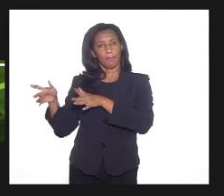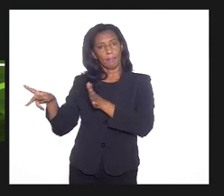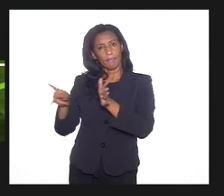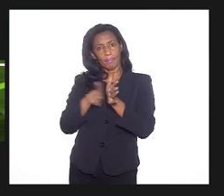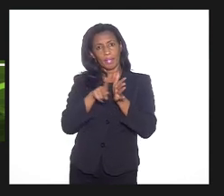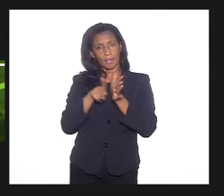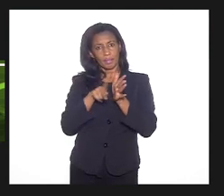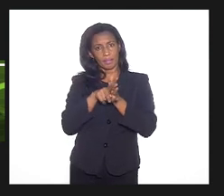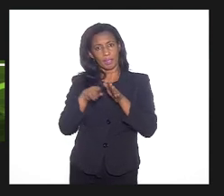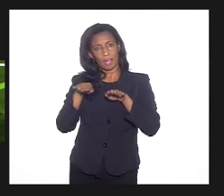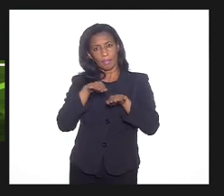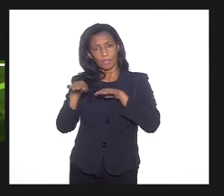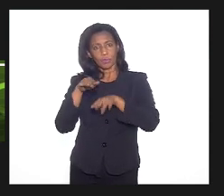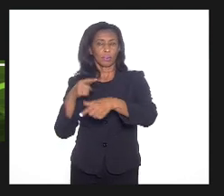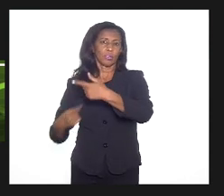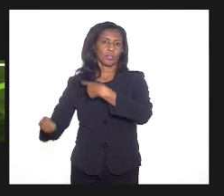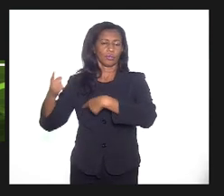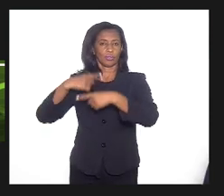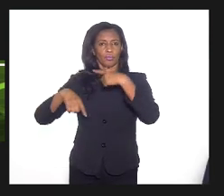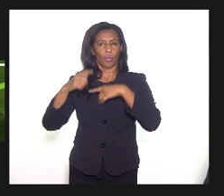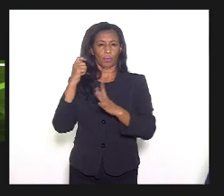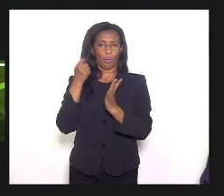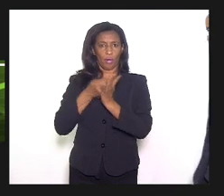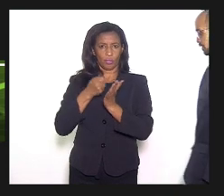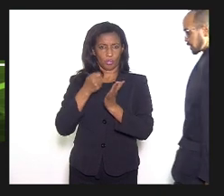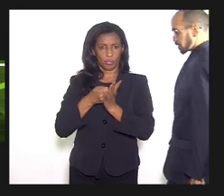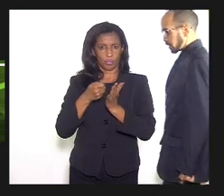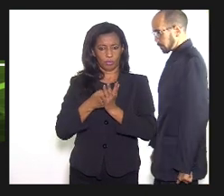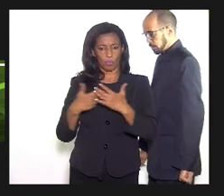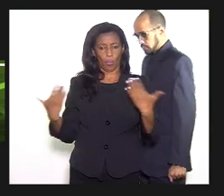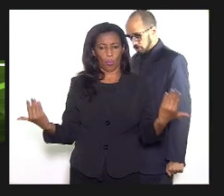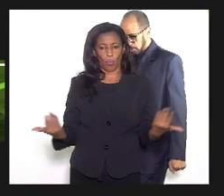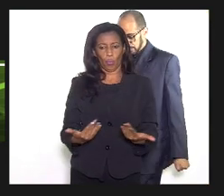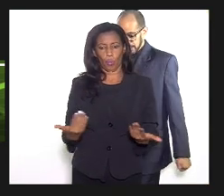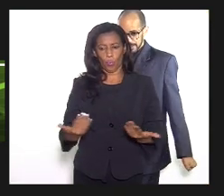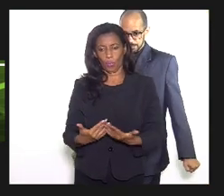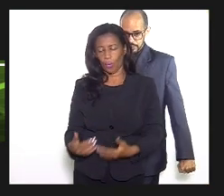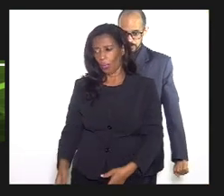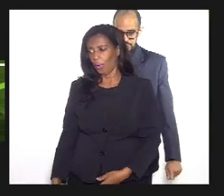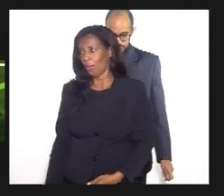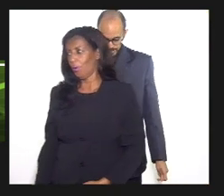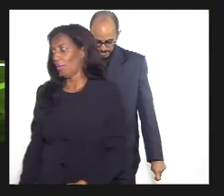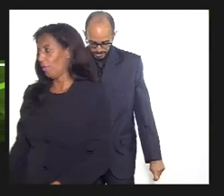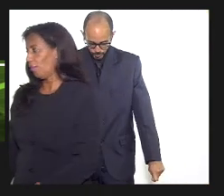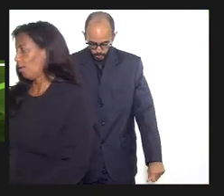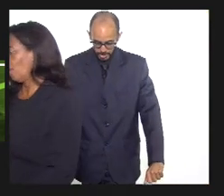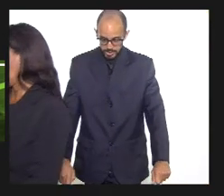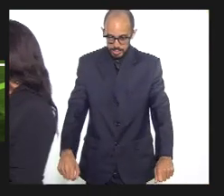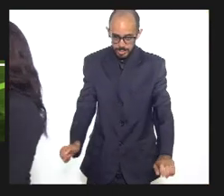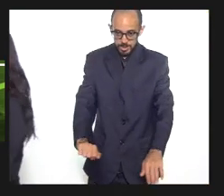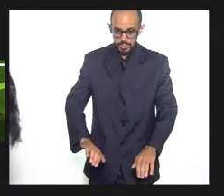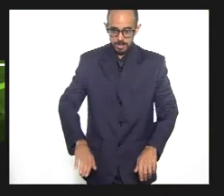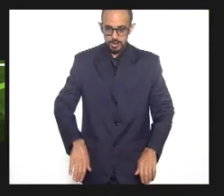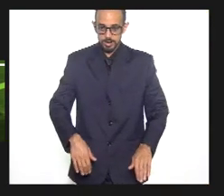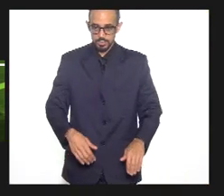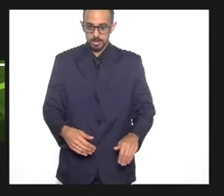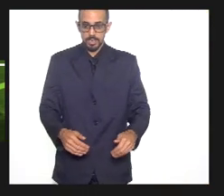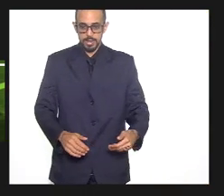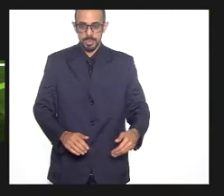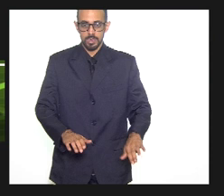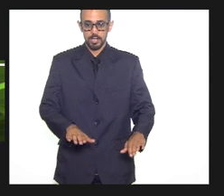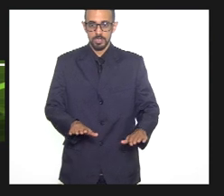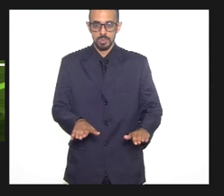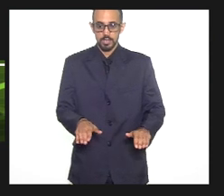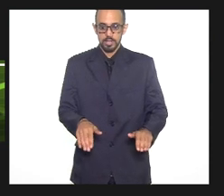à medida que a gente volta ao regime. Hoje, a composição é essa,